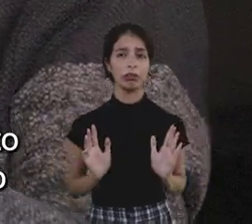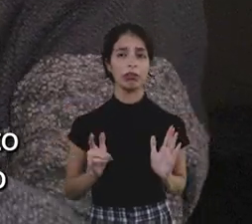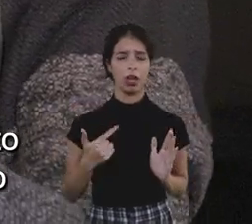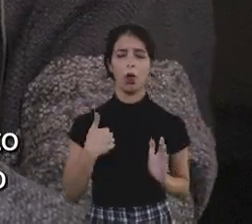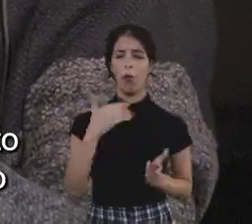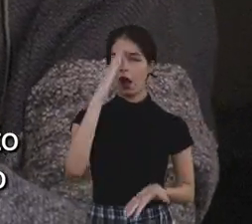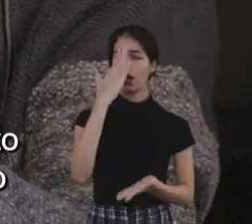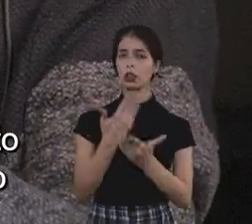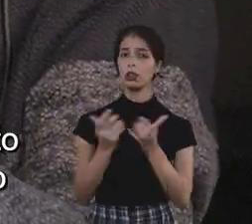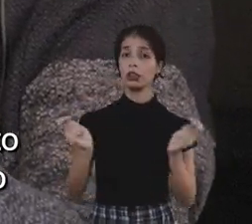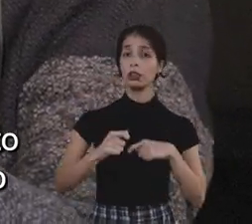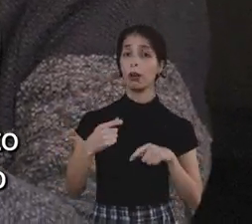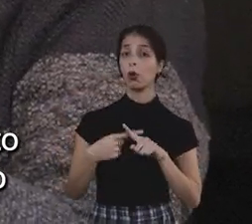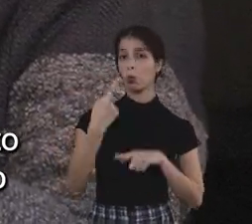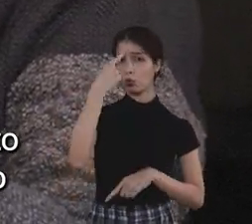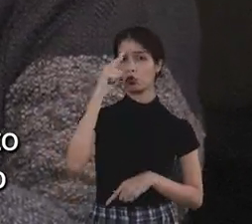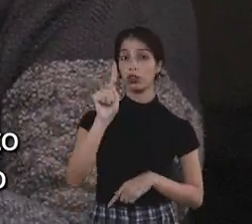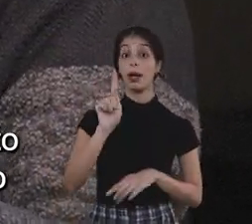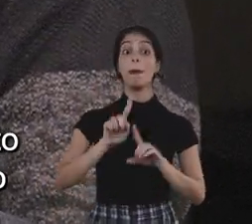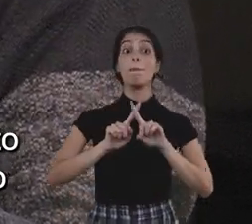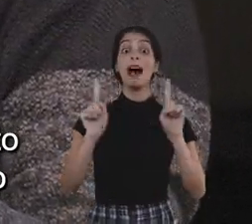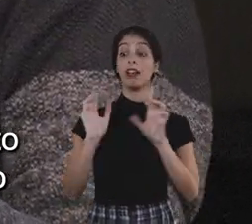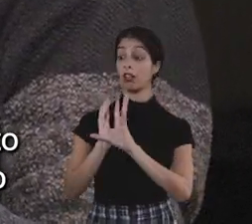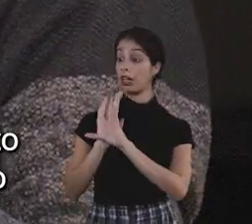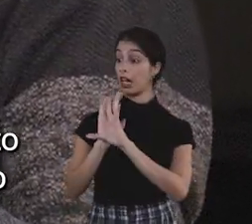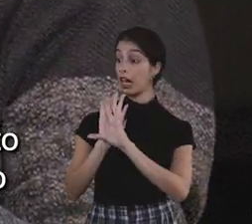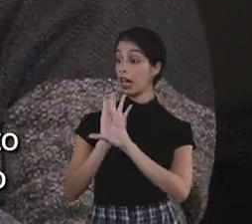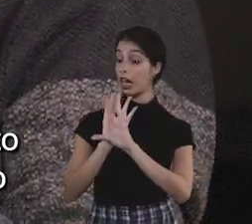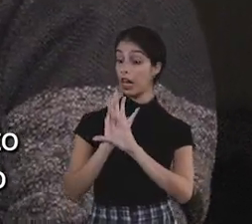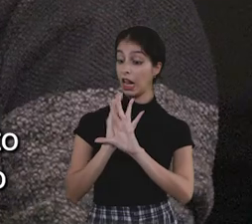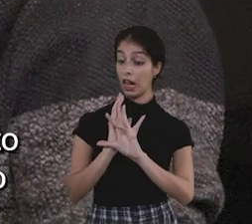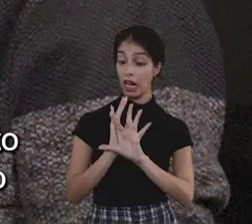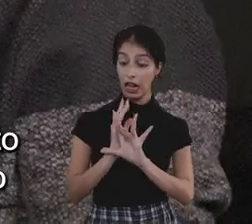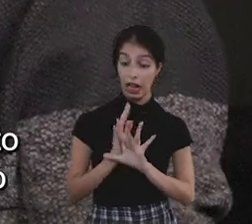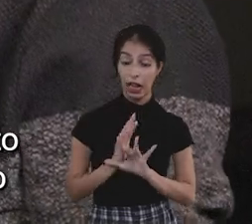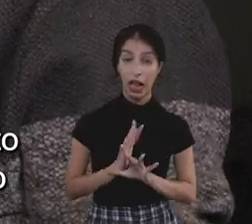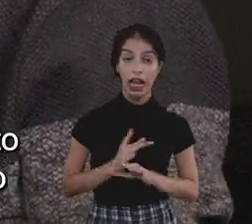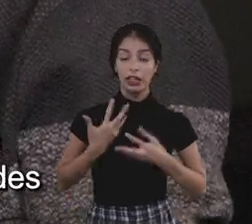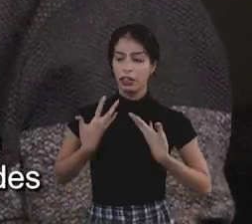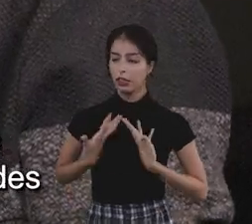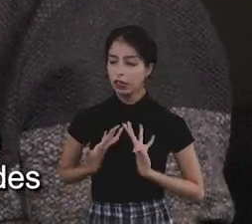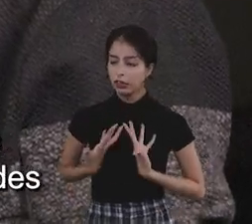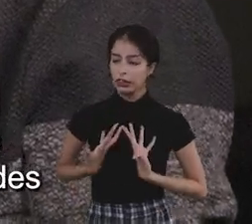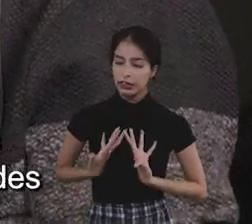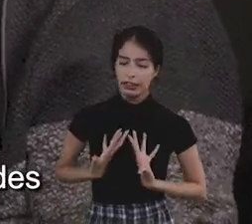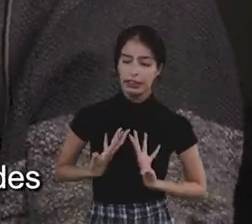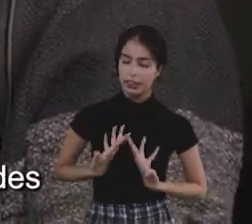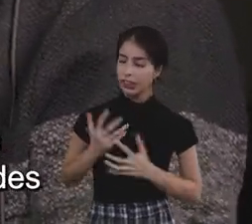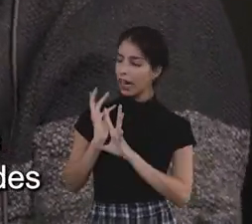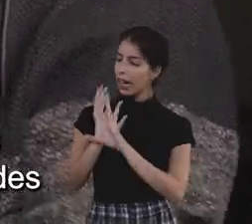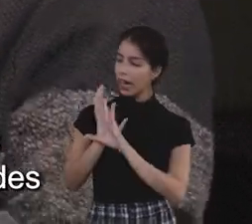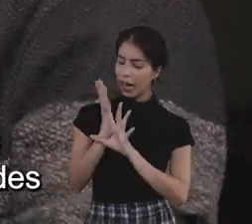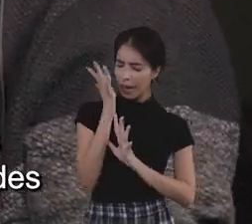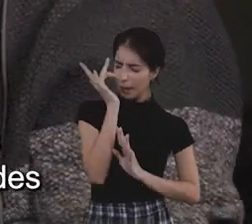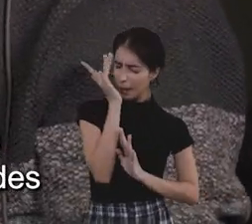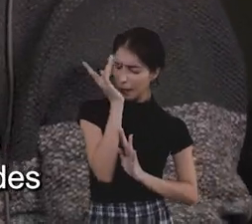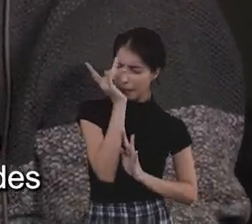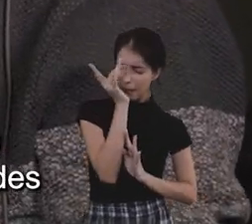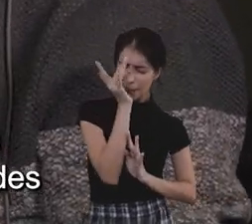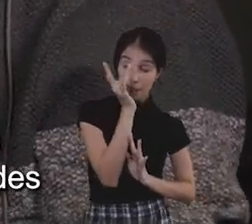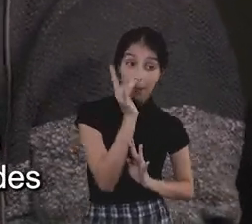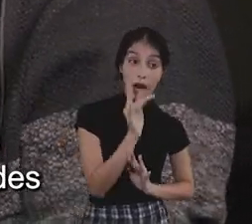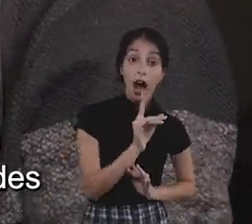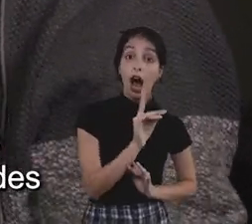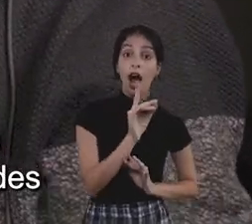numa numa história de muito desgasto físico Essa noite vai cobrar um preço caro então como dizia o